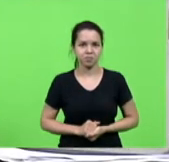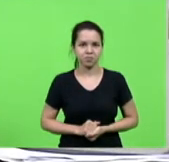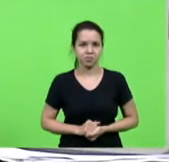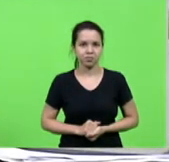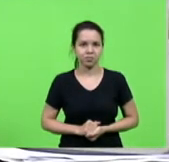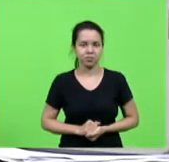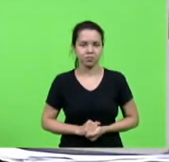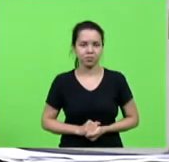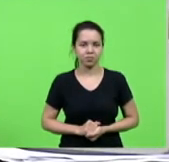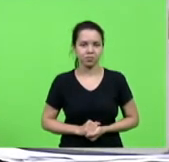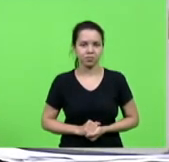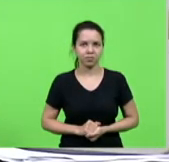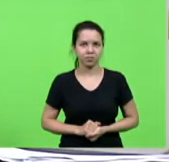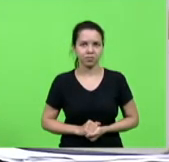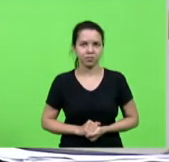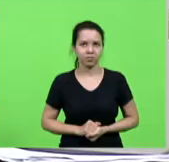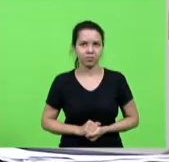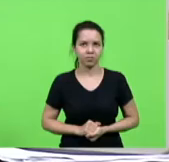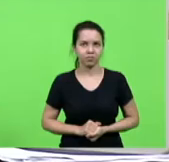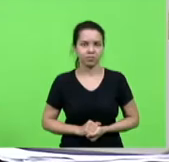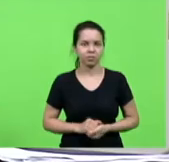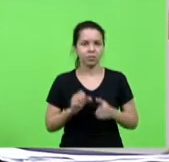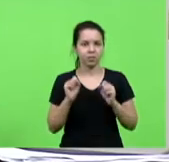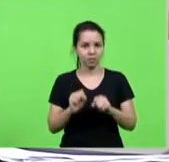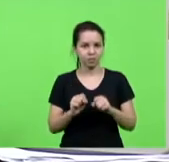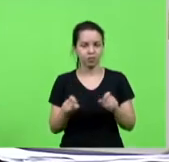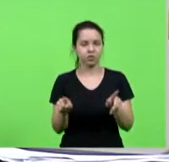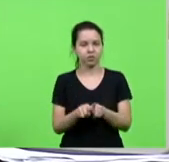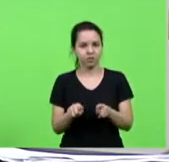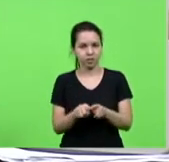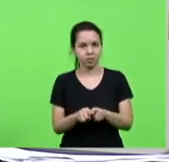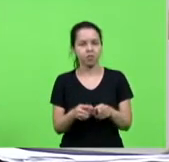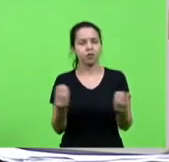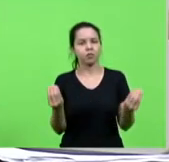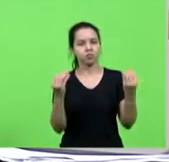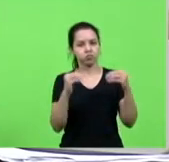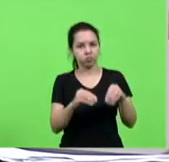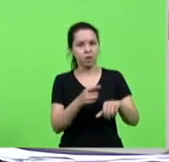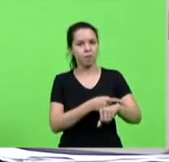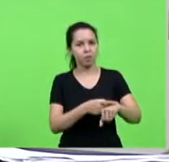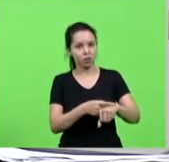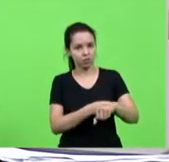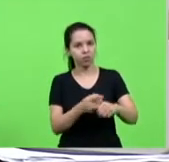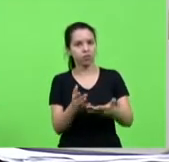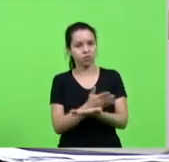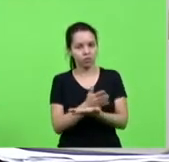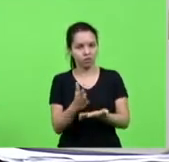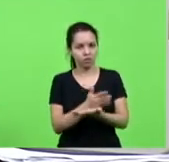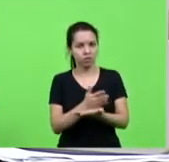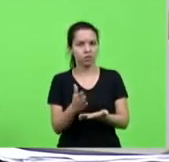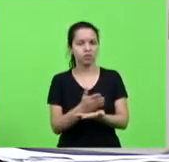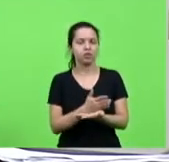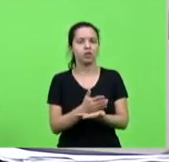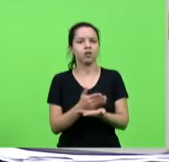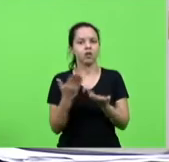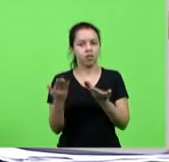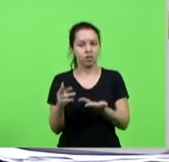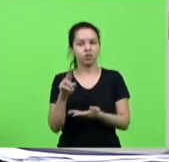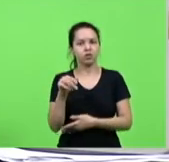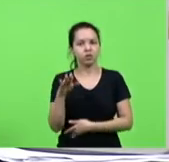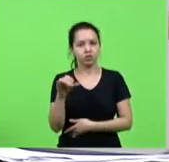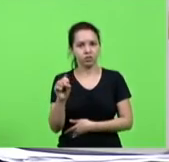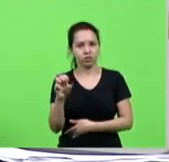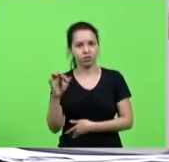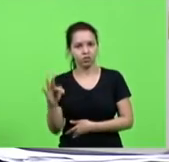30 segundos, deputado. Desculpa, presidente. Pode ser categorizado também como pornografia em alguns contextos. Ou seja, a própria Unicef está reconhecendo